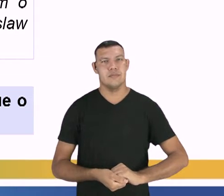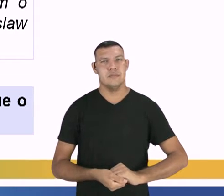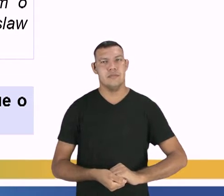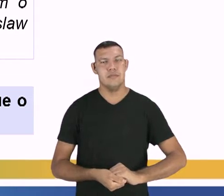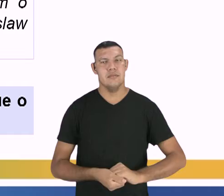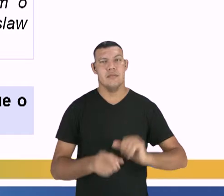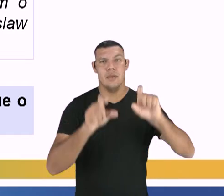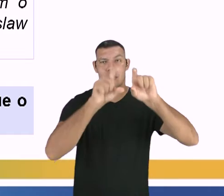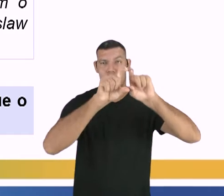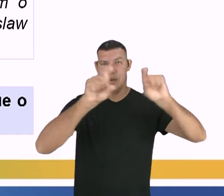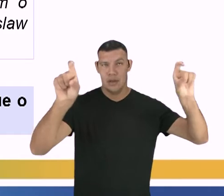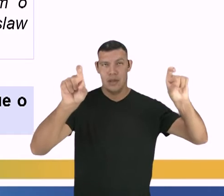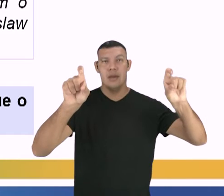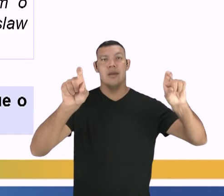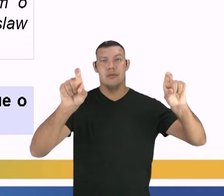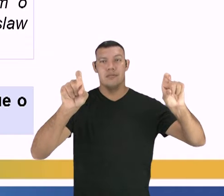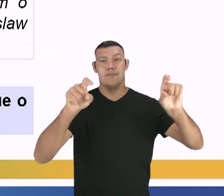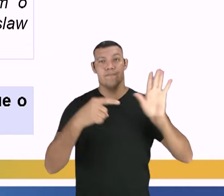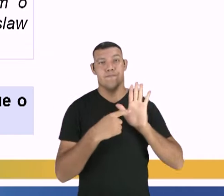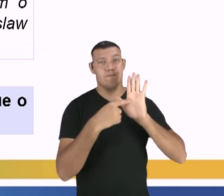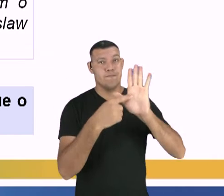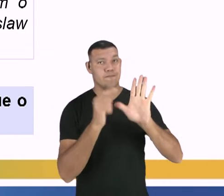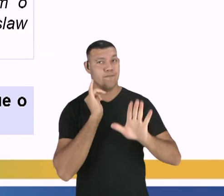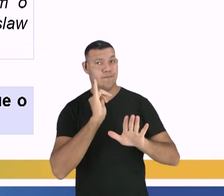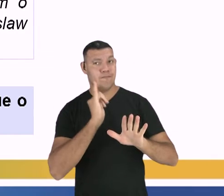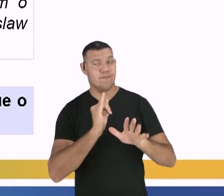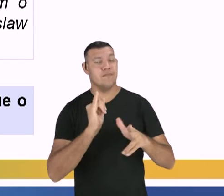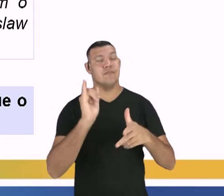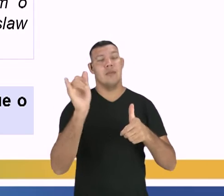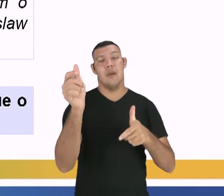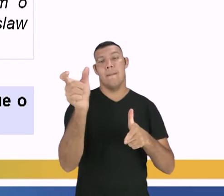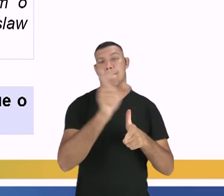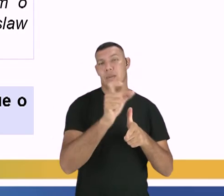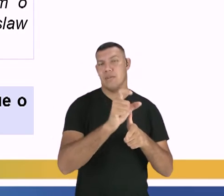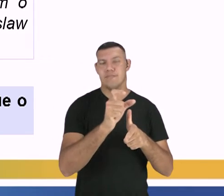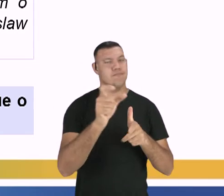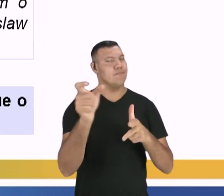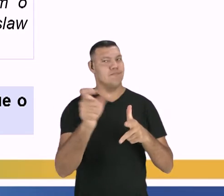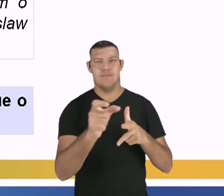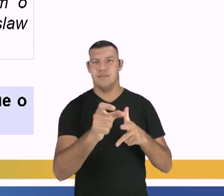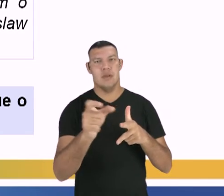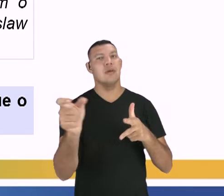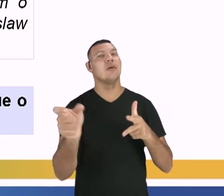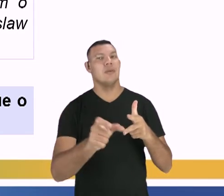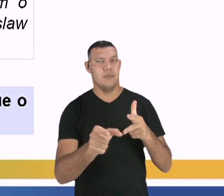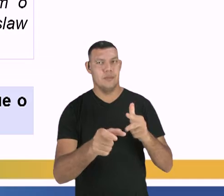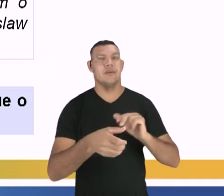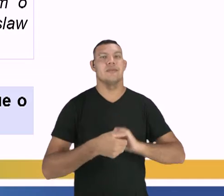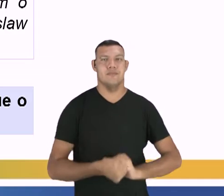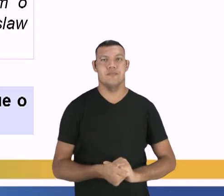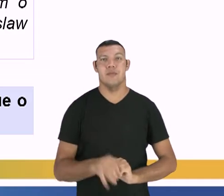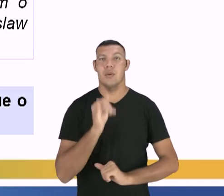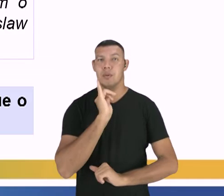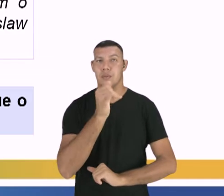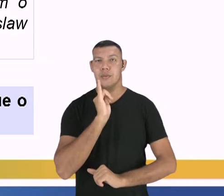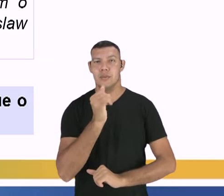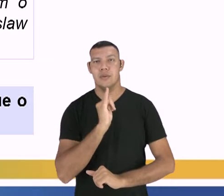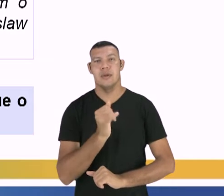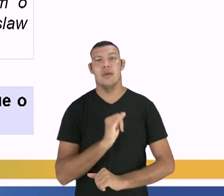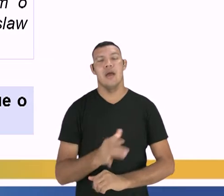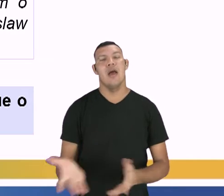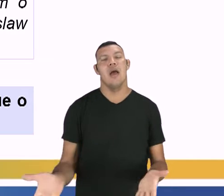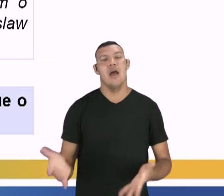Nesse trecho, temos uma narração em terceira pessoa, em que o narrador conta uma